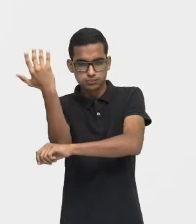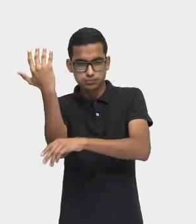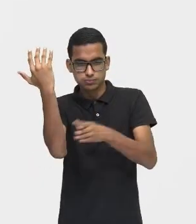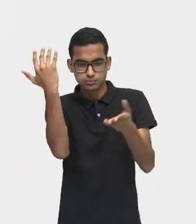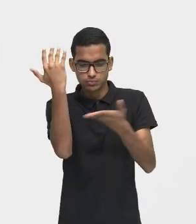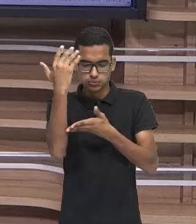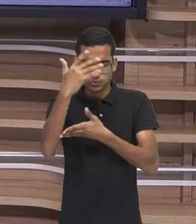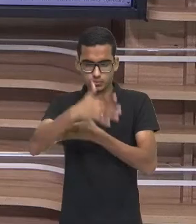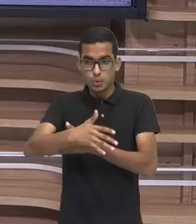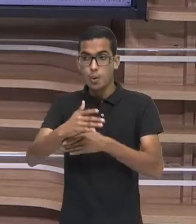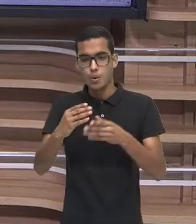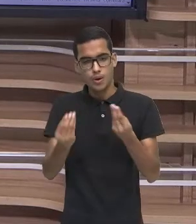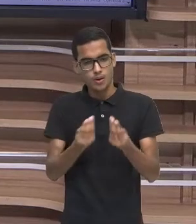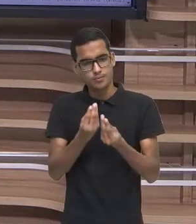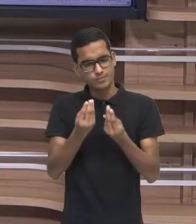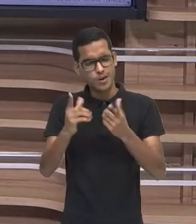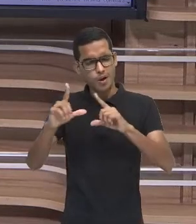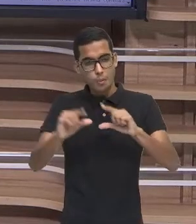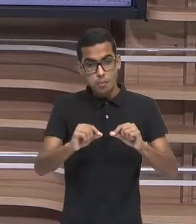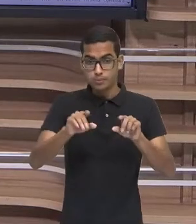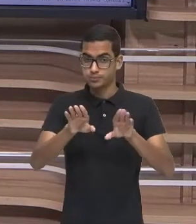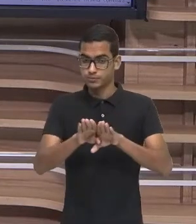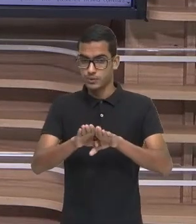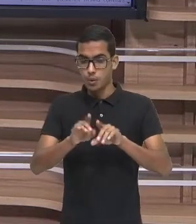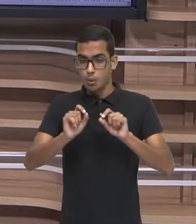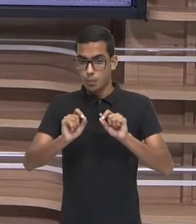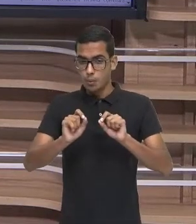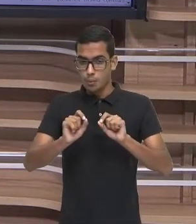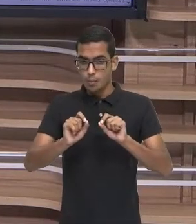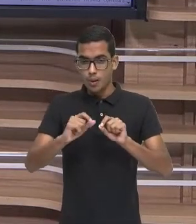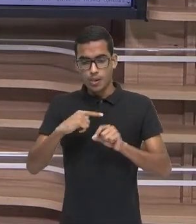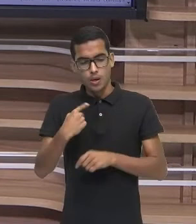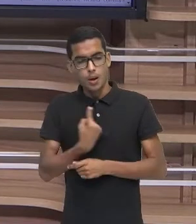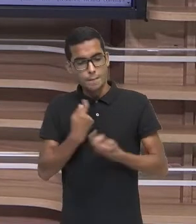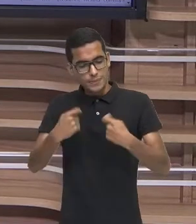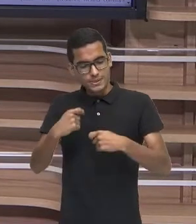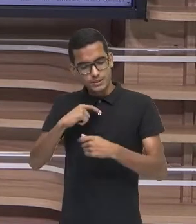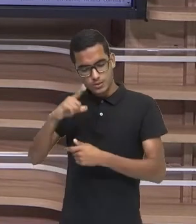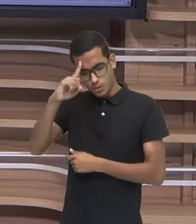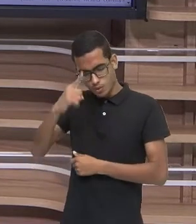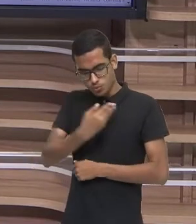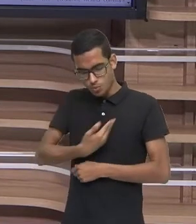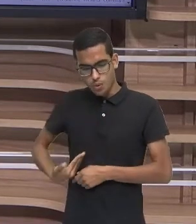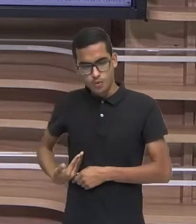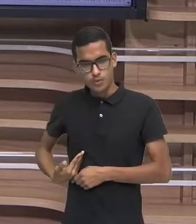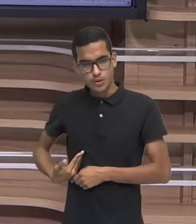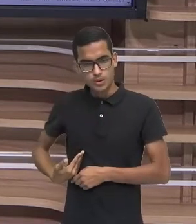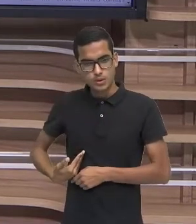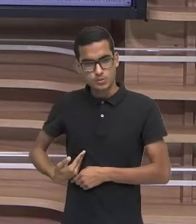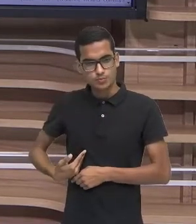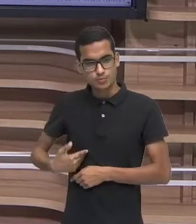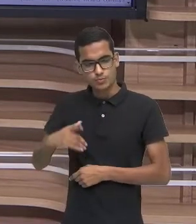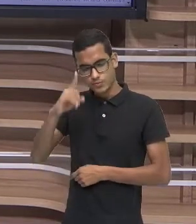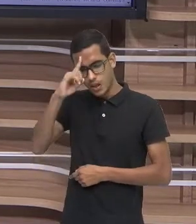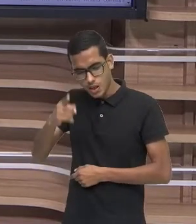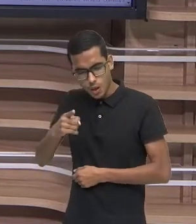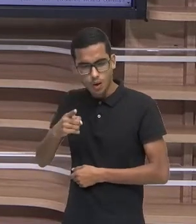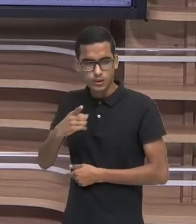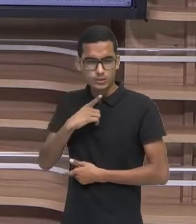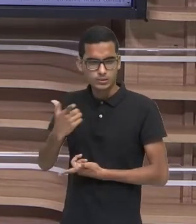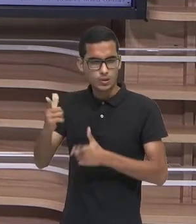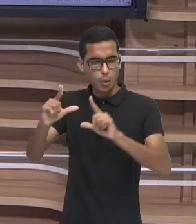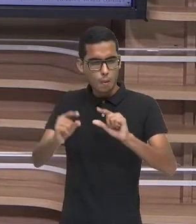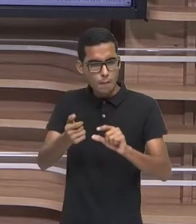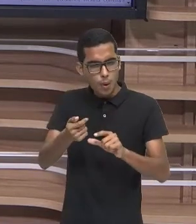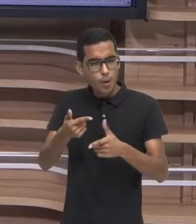na beira, né? Então, essas ações governamentais, elas são necessárias, porém ainda são tímidas, né? E a gente também vai verificar